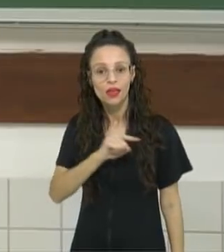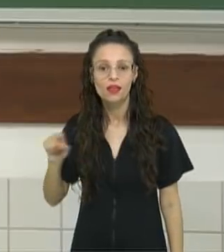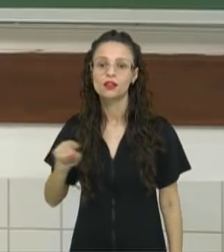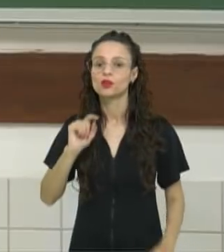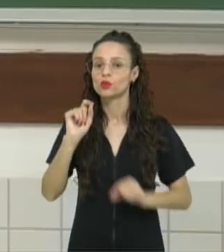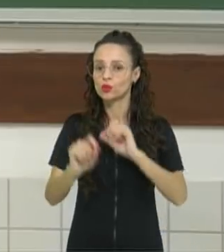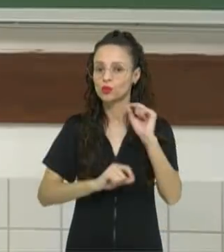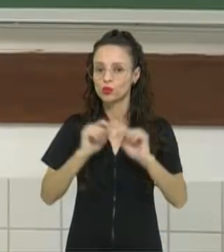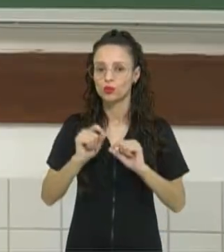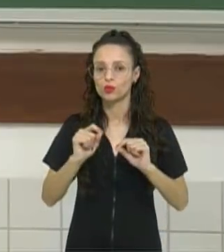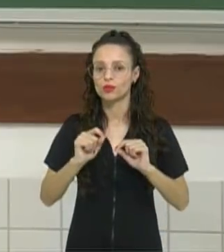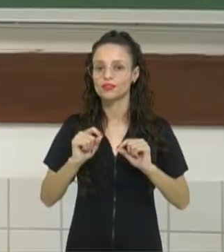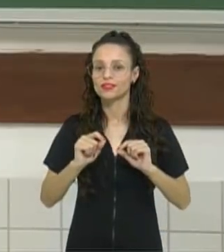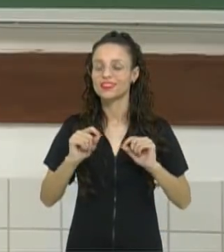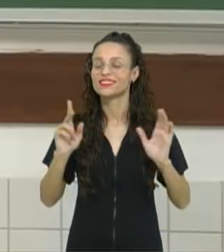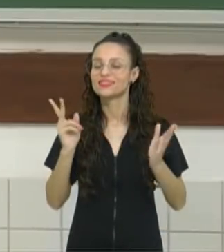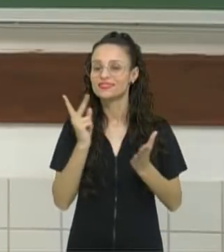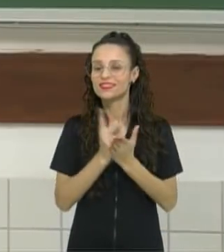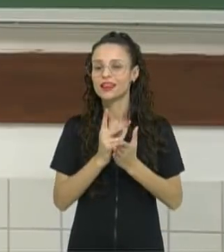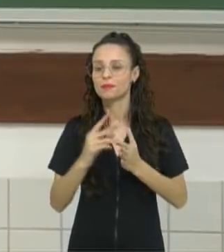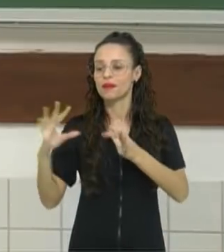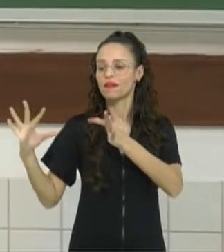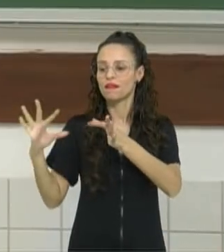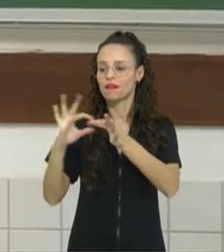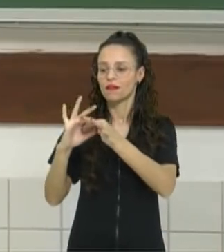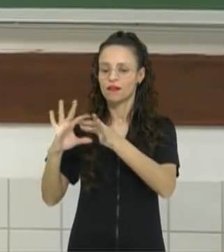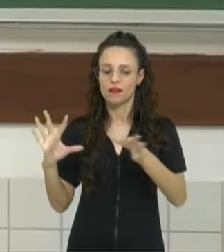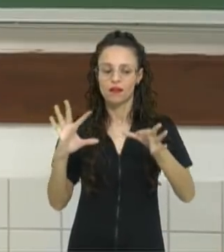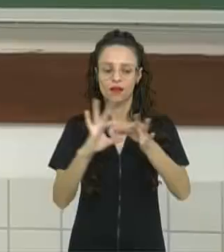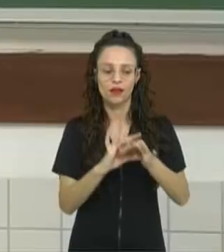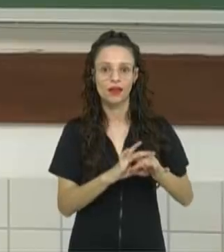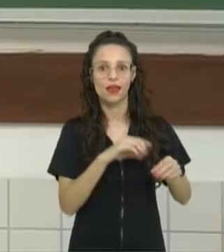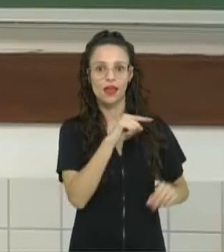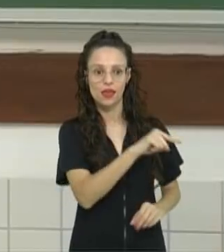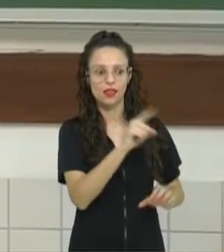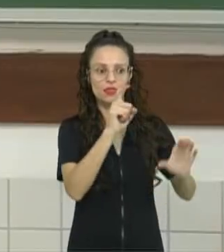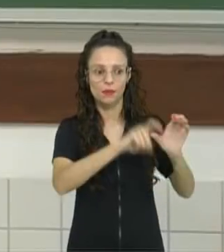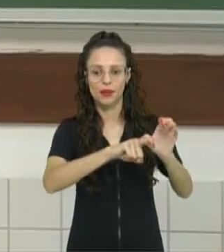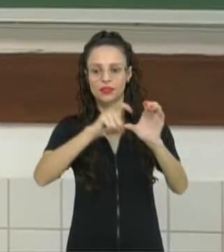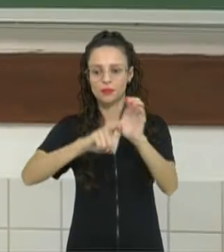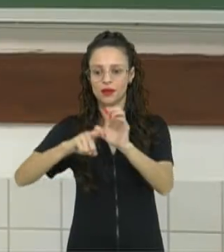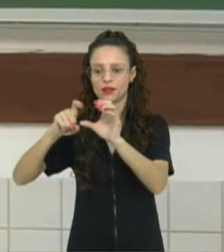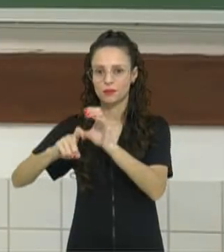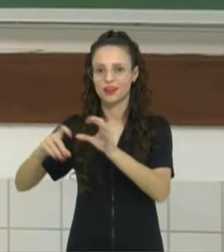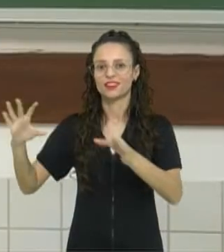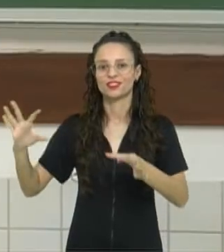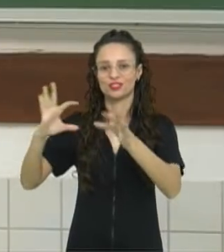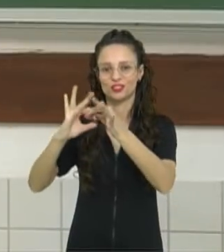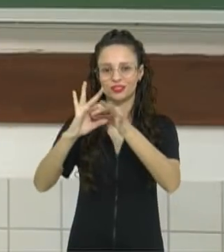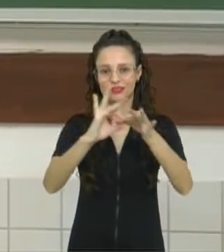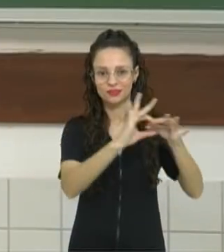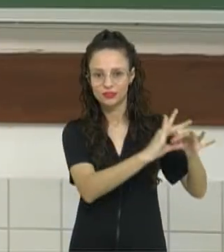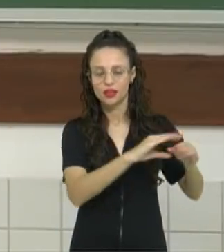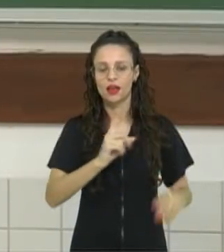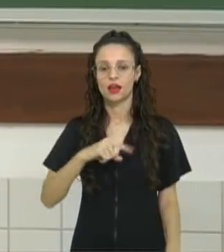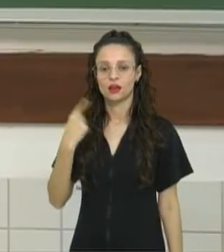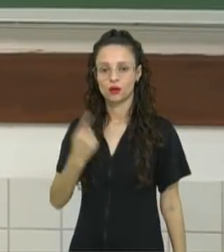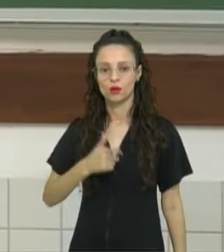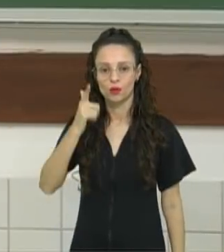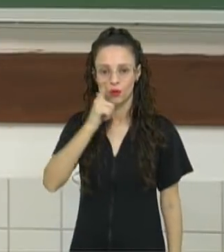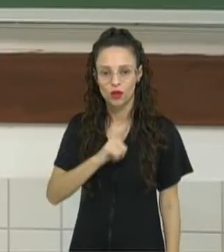eles são interdependentes, ou seja, um depende do outro. Para que a gente possa,